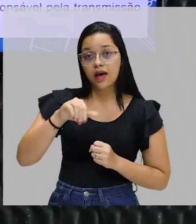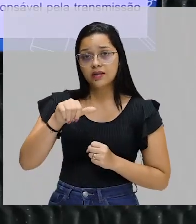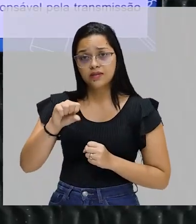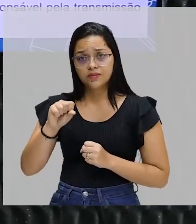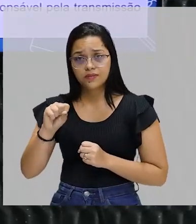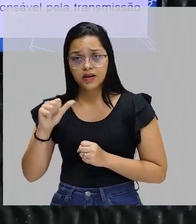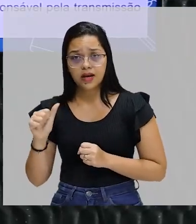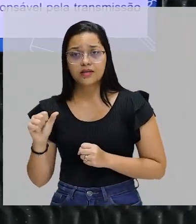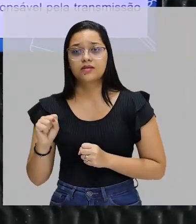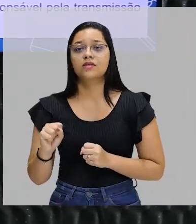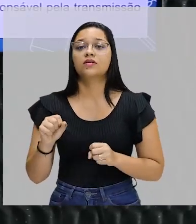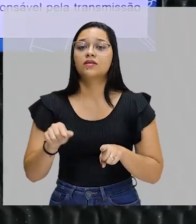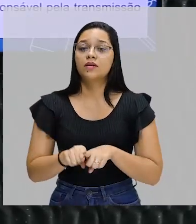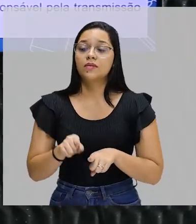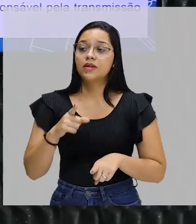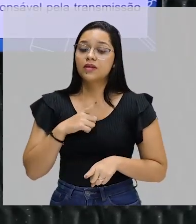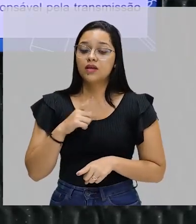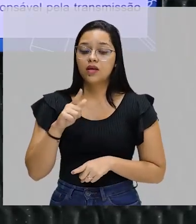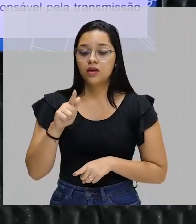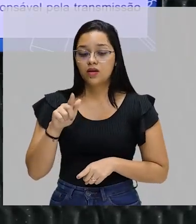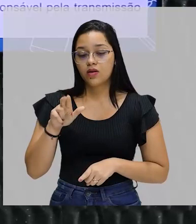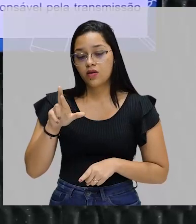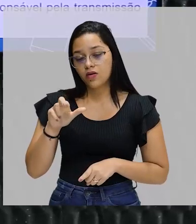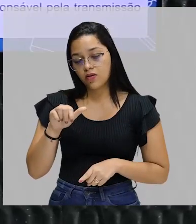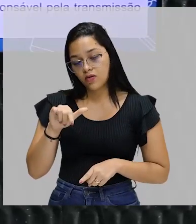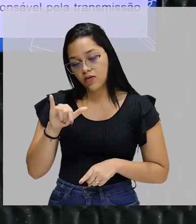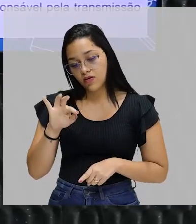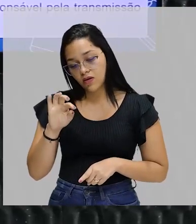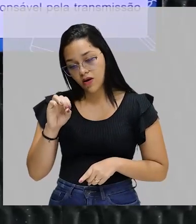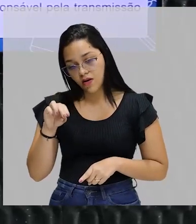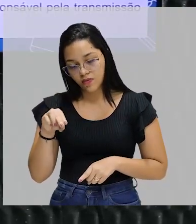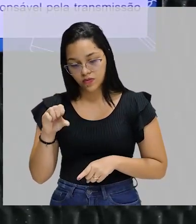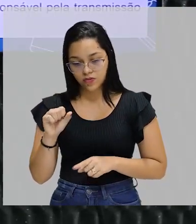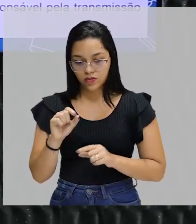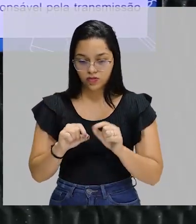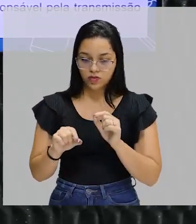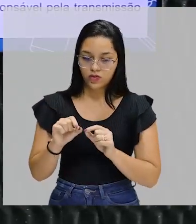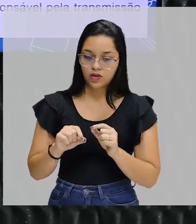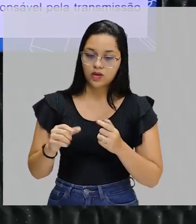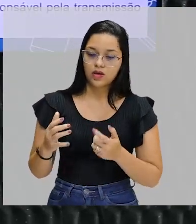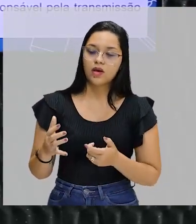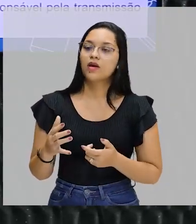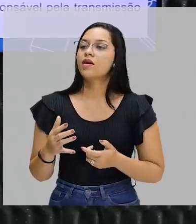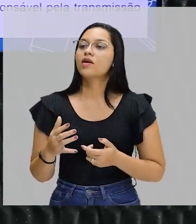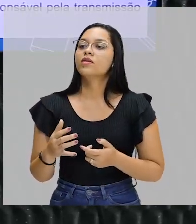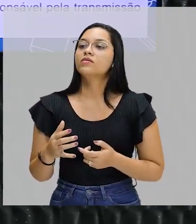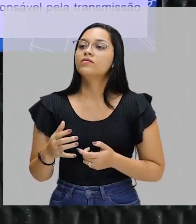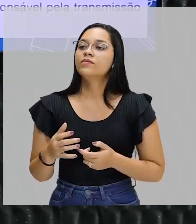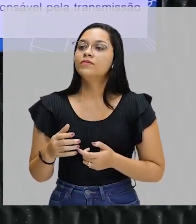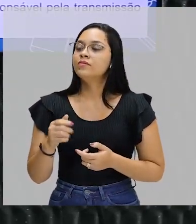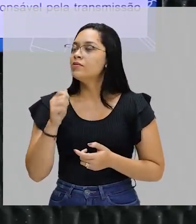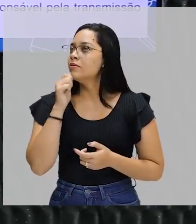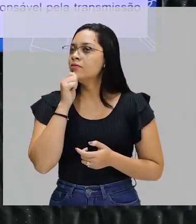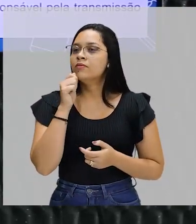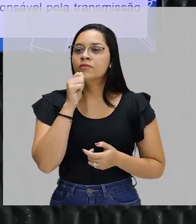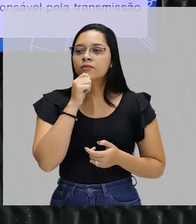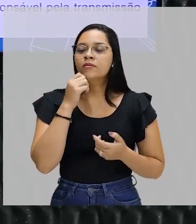tá ok? E tem um graviton. O graviton é uma partícula hipotética, porque é uma partícula que ainda não